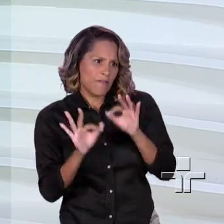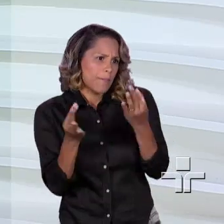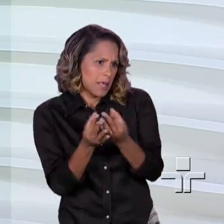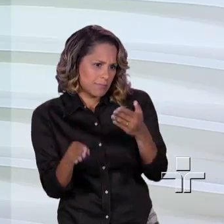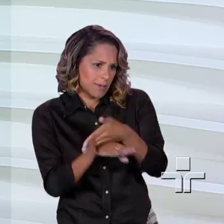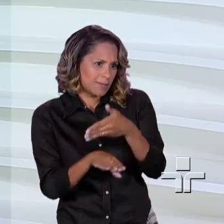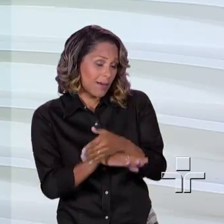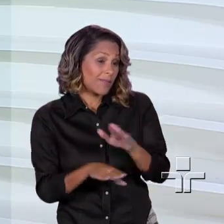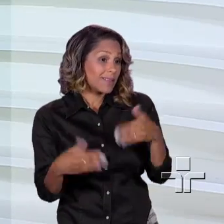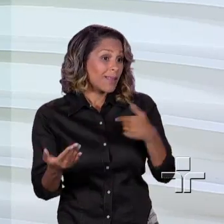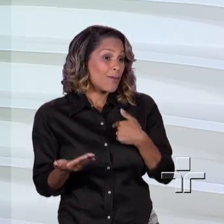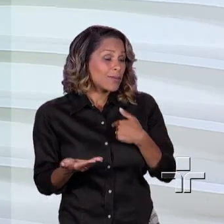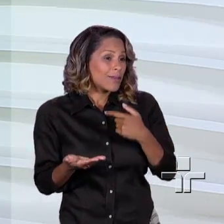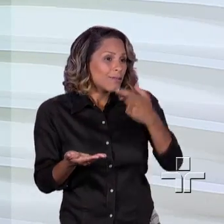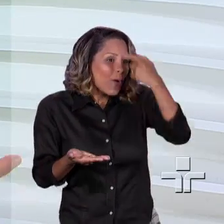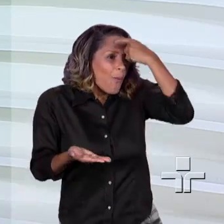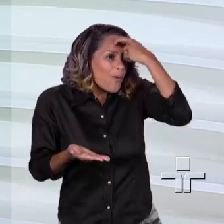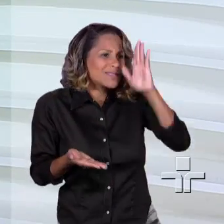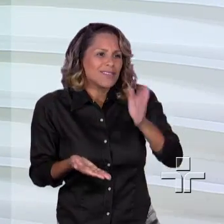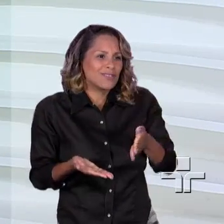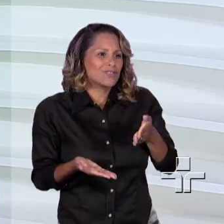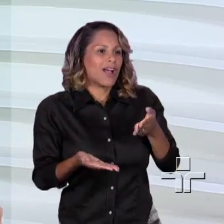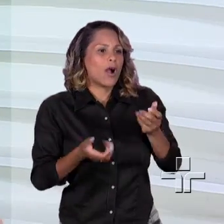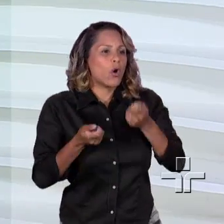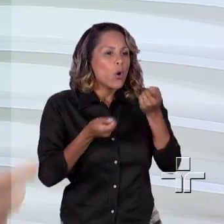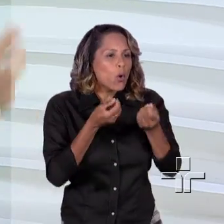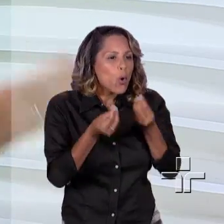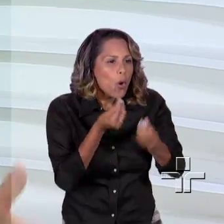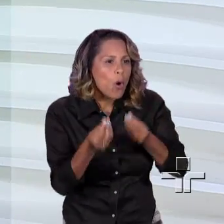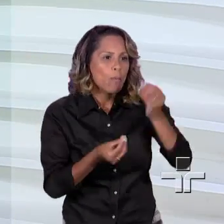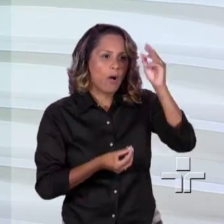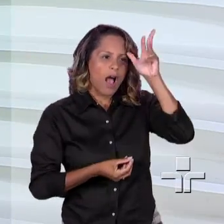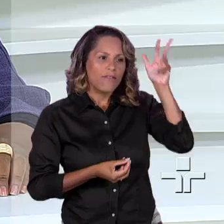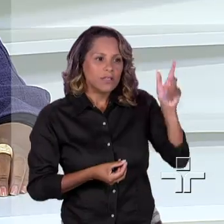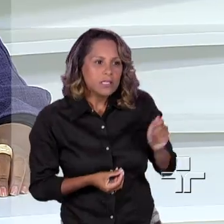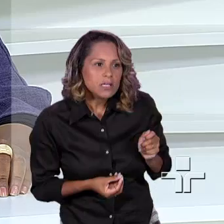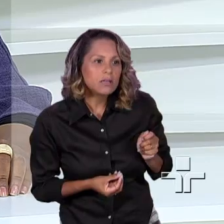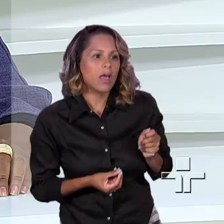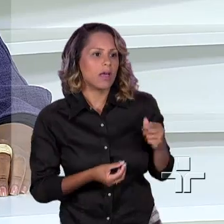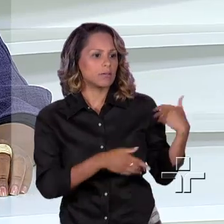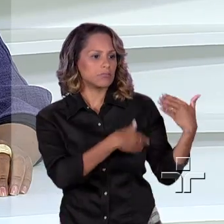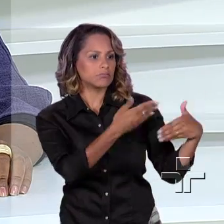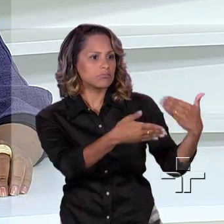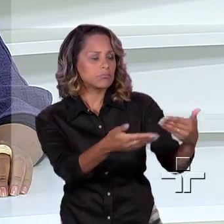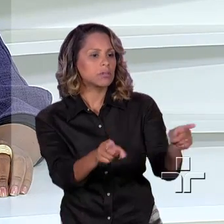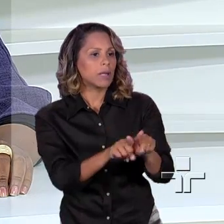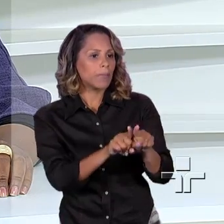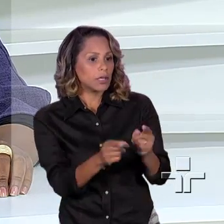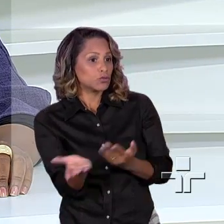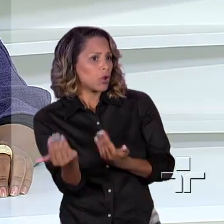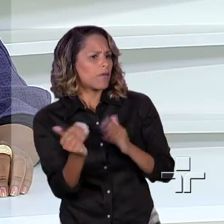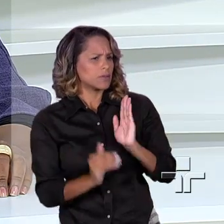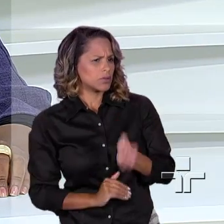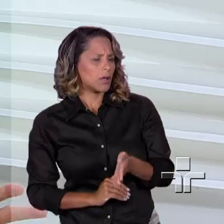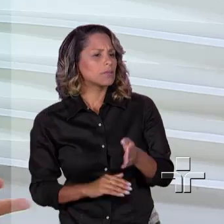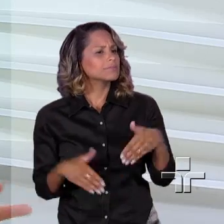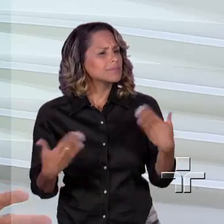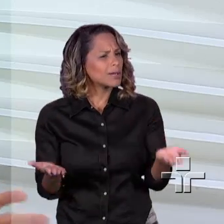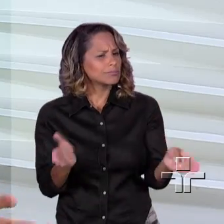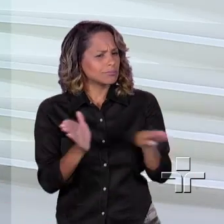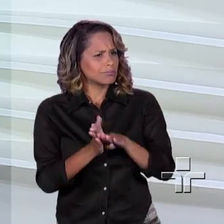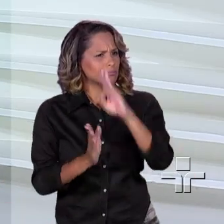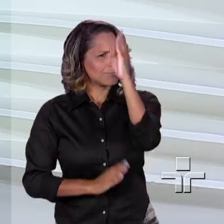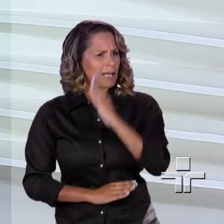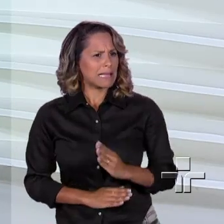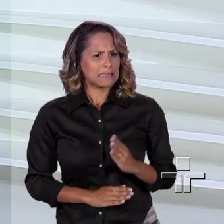para pessoas afrodescendentes americanos muito grande, profundo, desde muito jovem. Então, quando eu cheguei no Brasil, eu achava que tudo muito atrasado